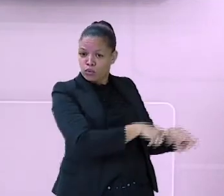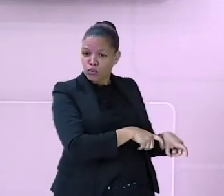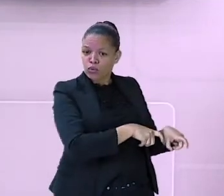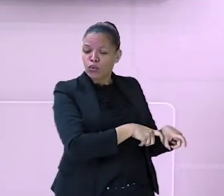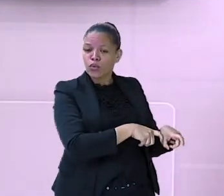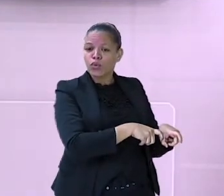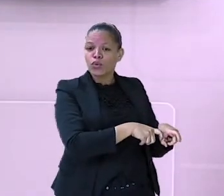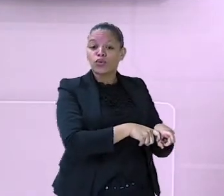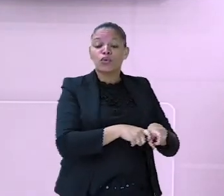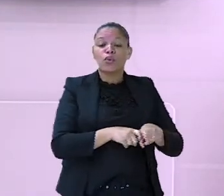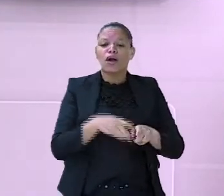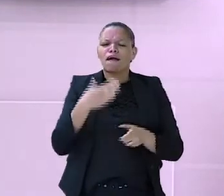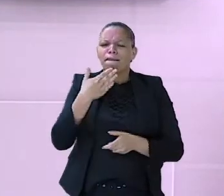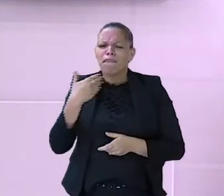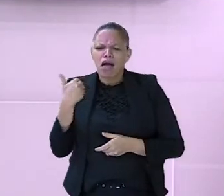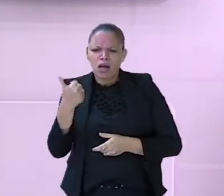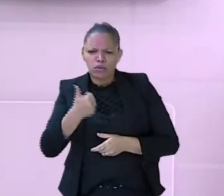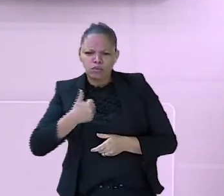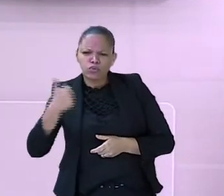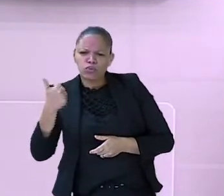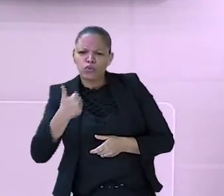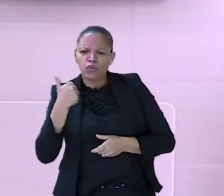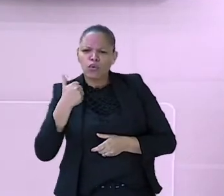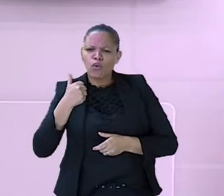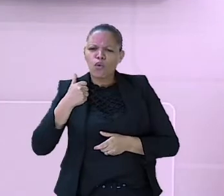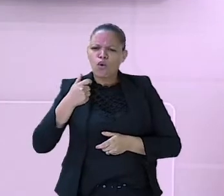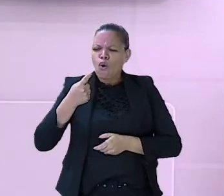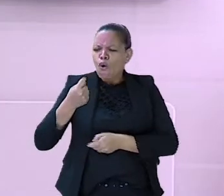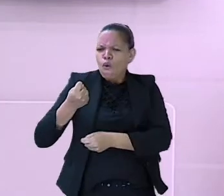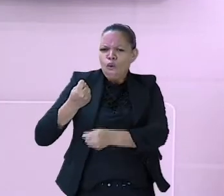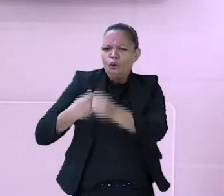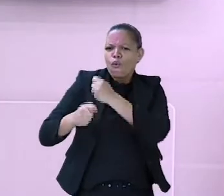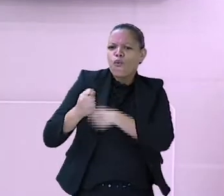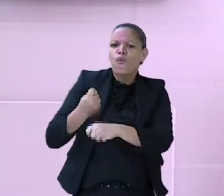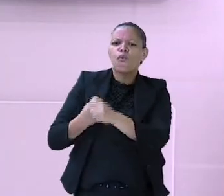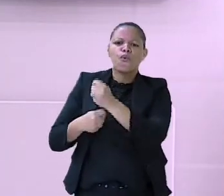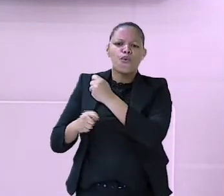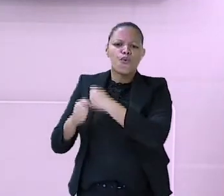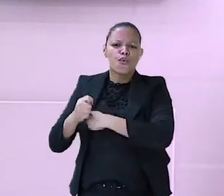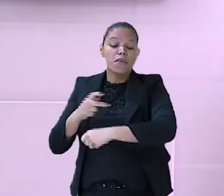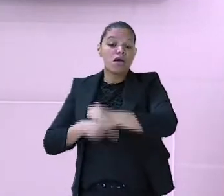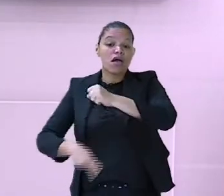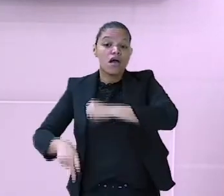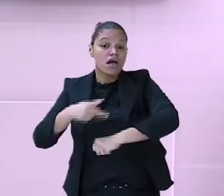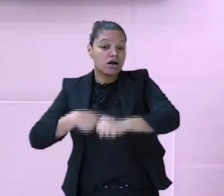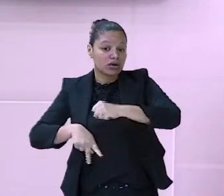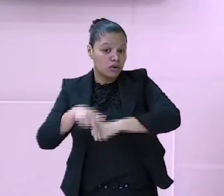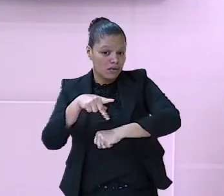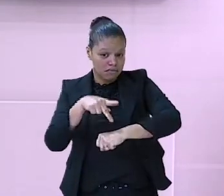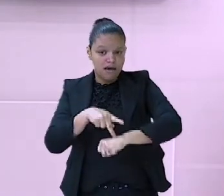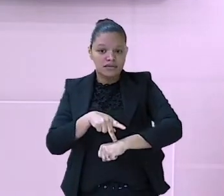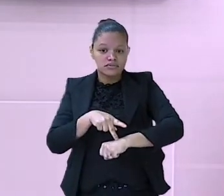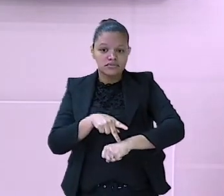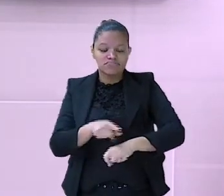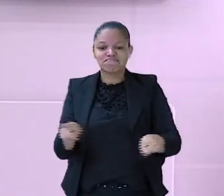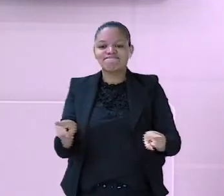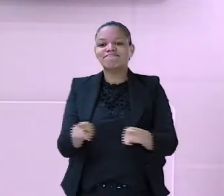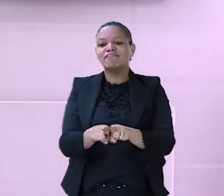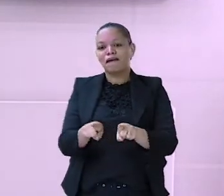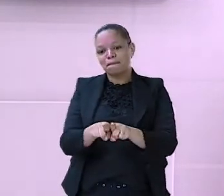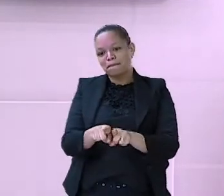Então, nós tivemos a vinda dos portugueses, a exploração do pau-brasil, que posteriormente também iremos estudar sobre